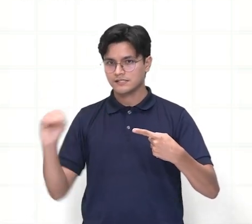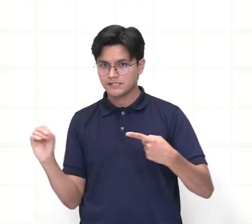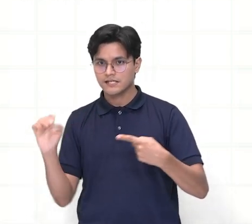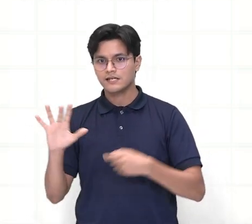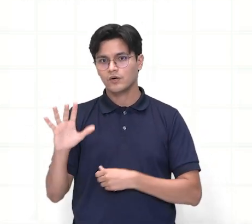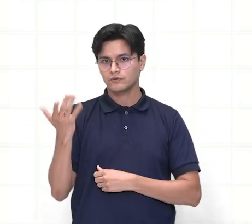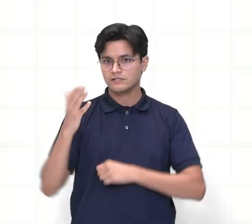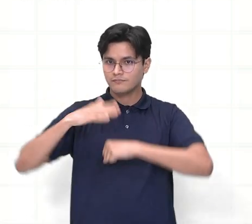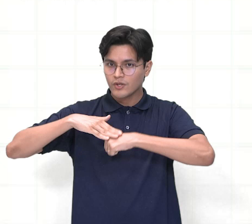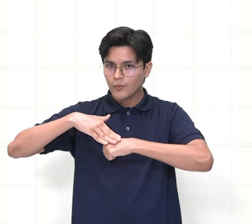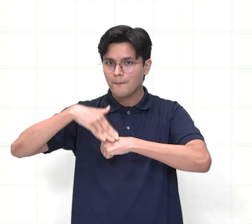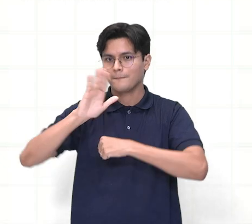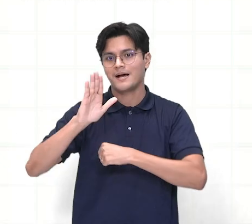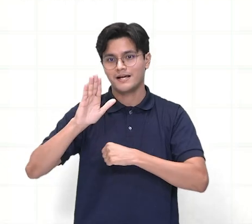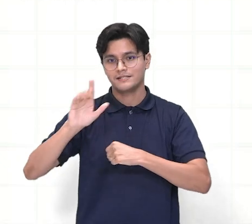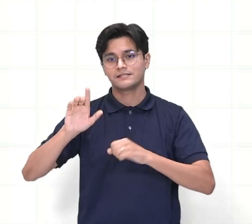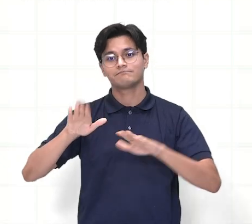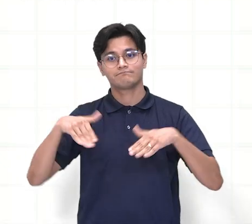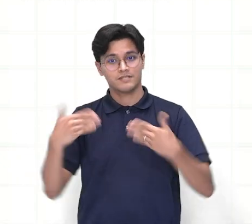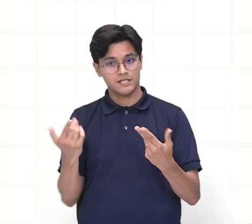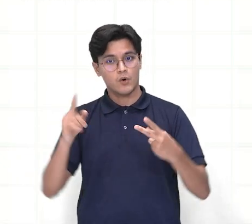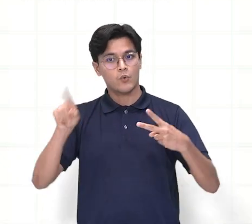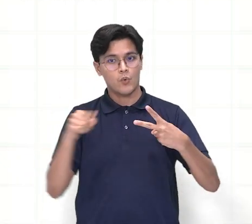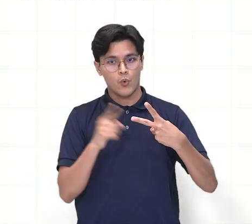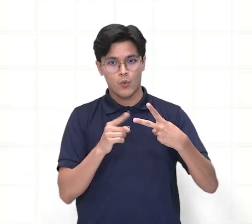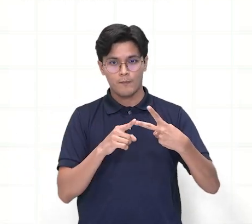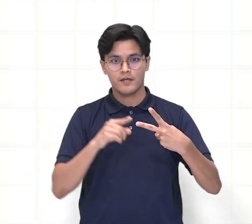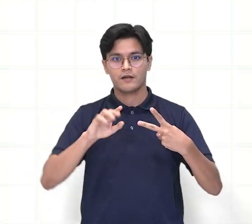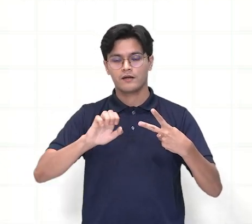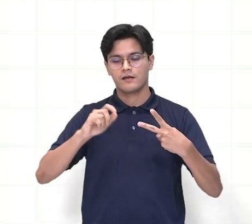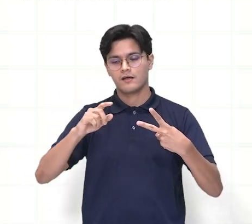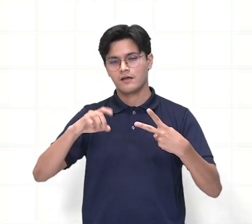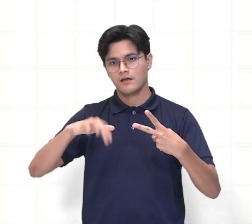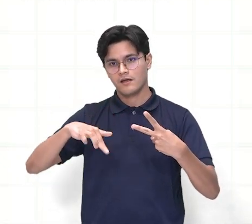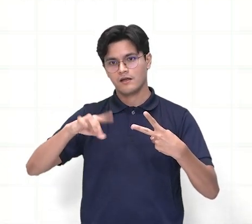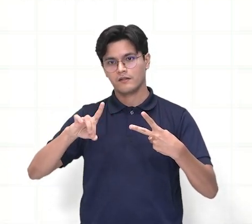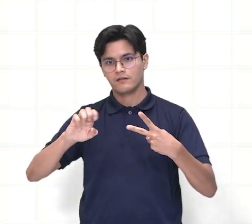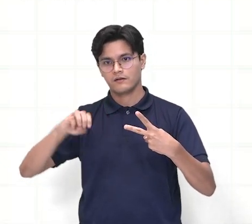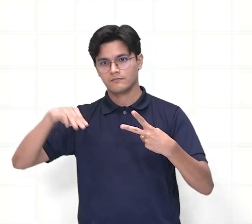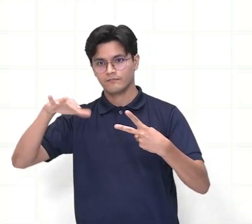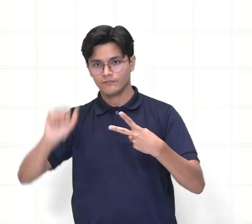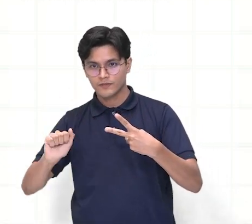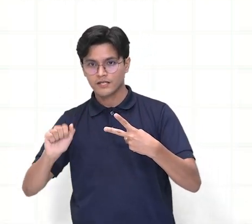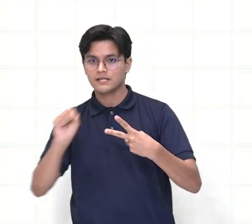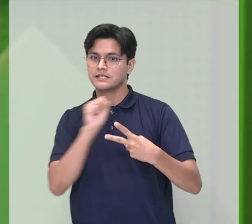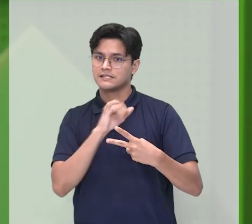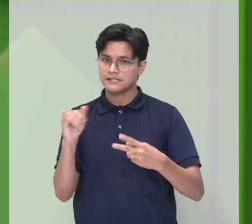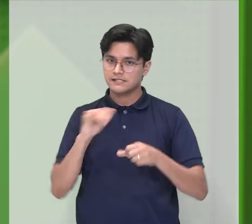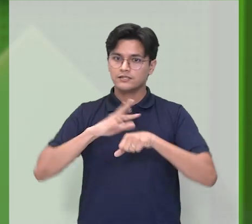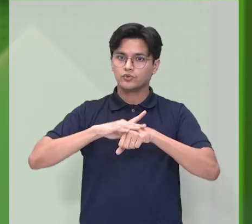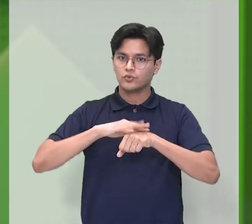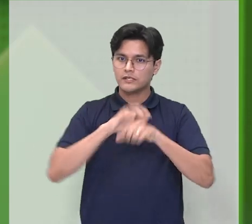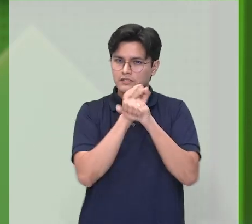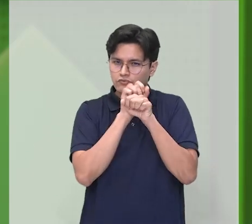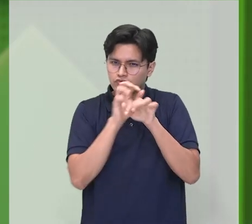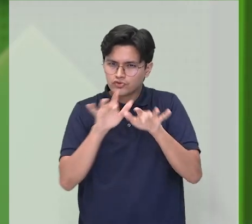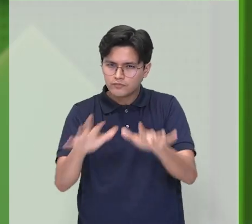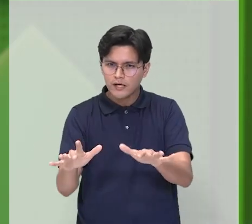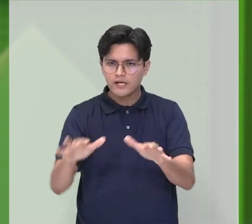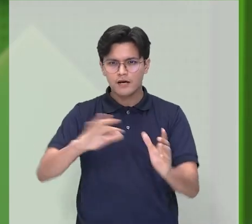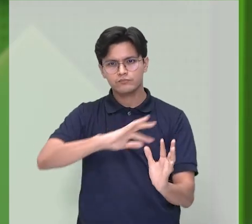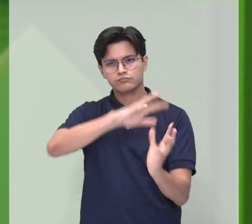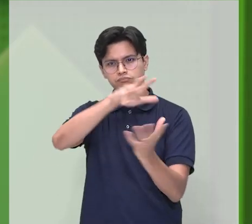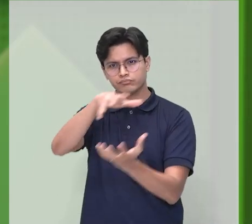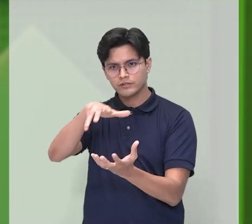quando abrange, né, todos os continentes, todo o planeta, uma pandemia. E a